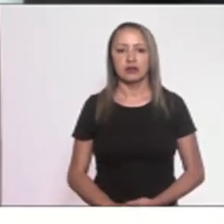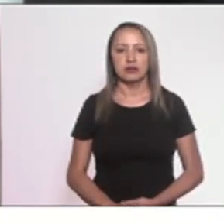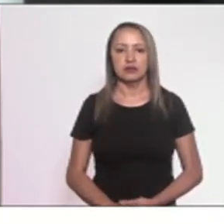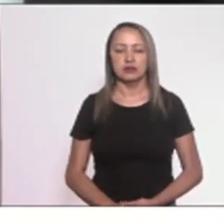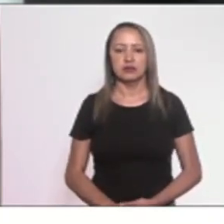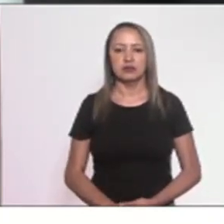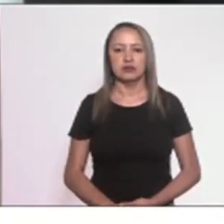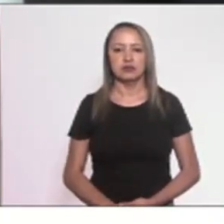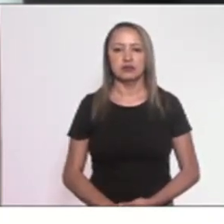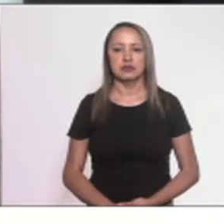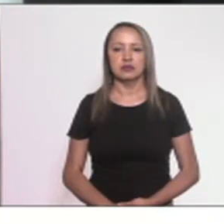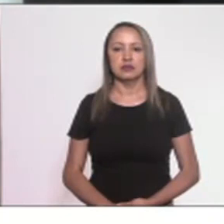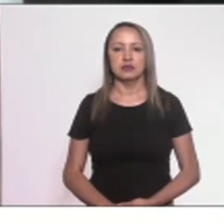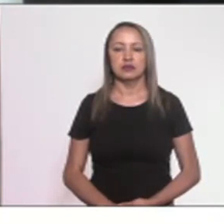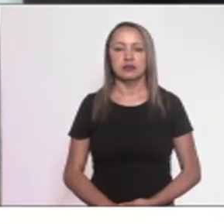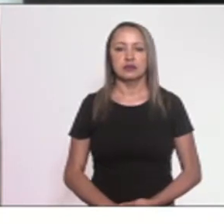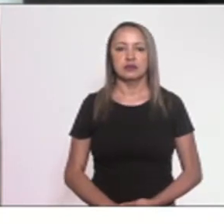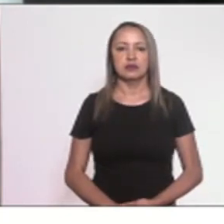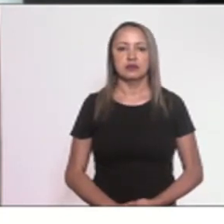controle.